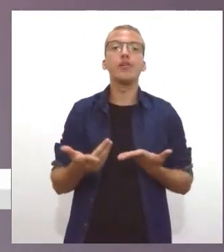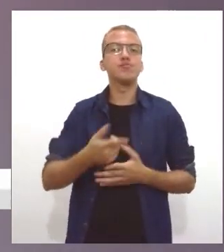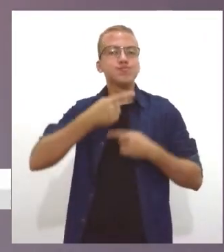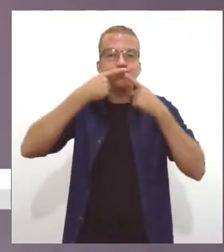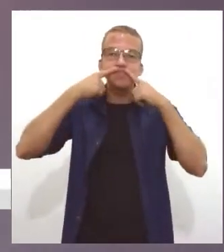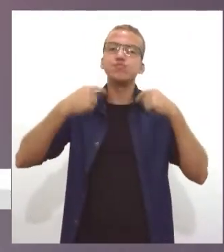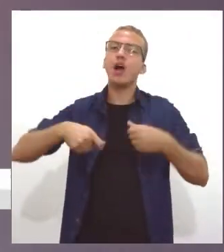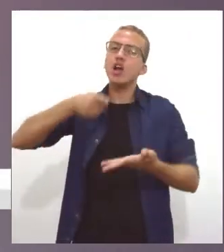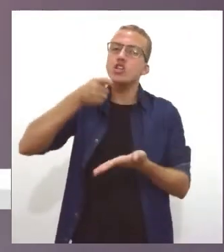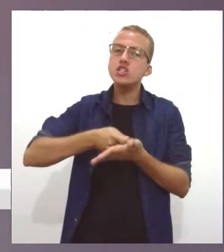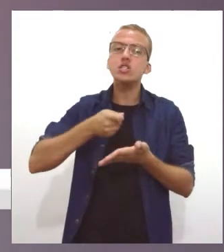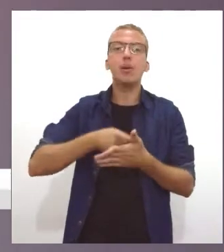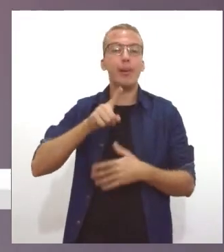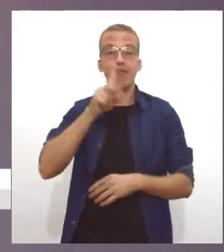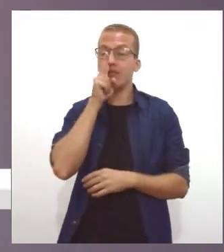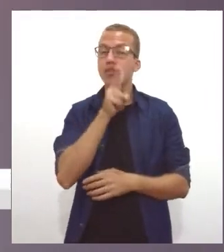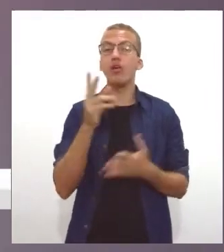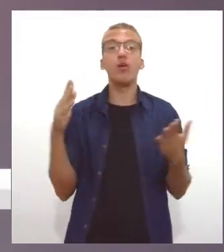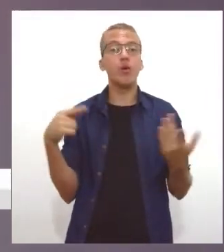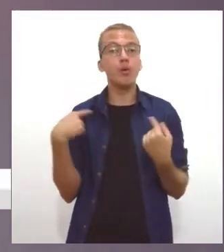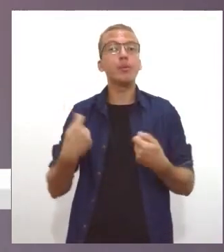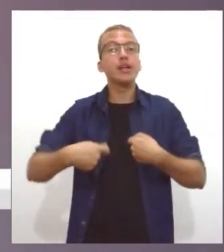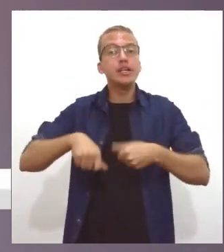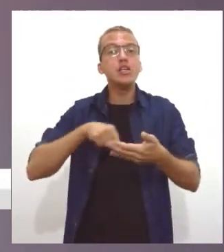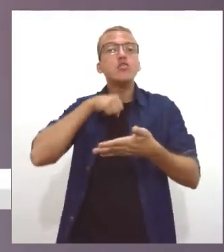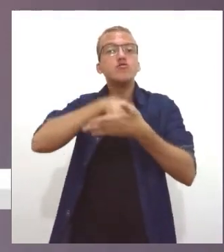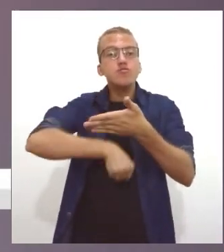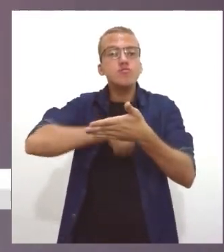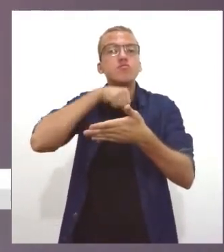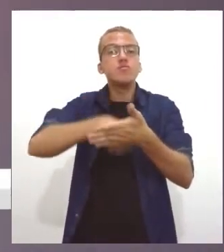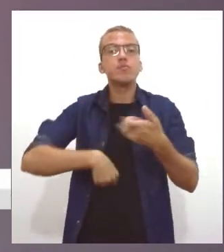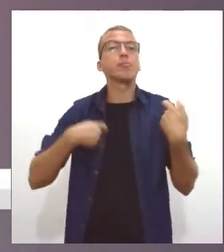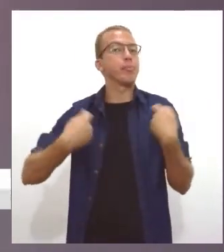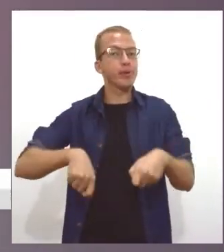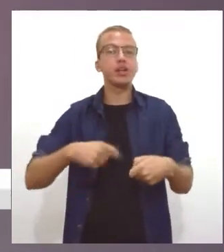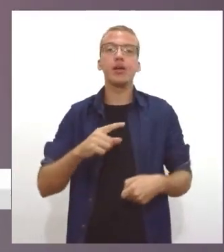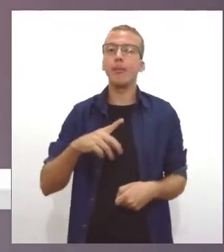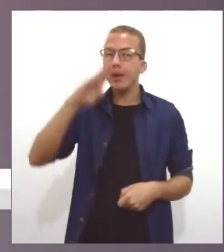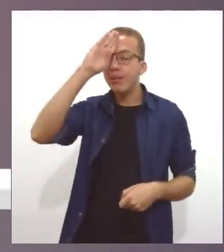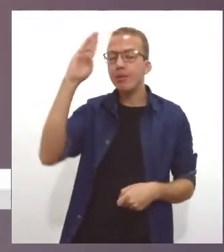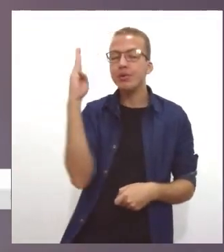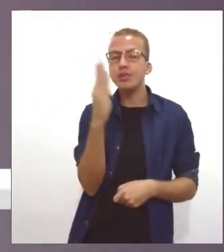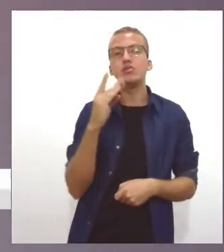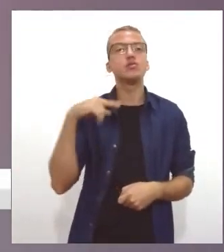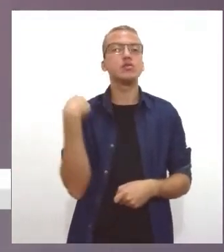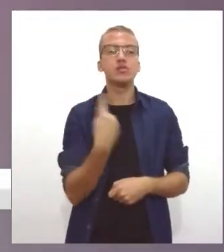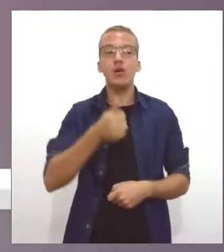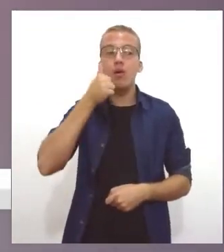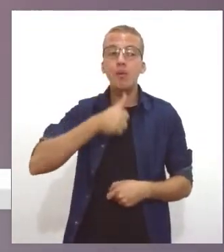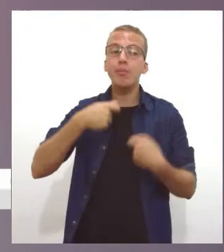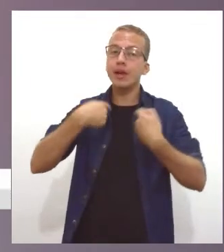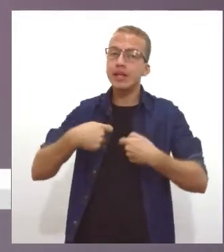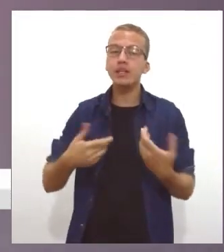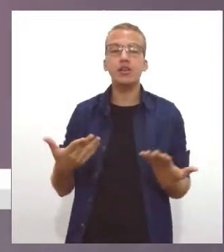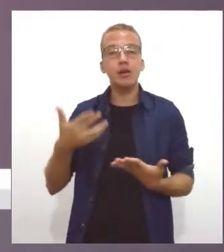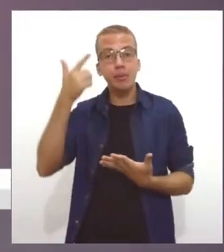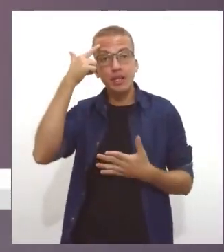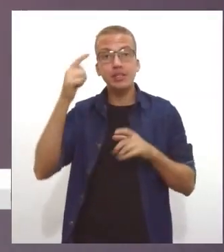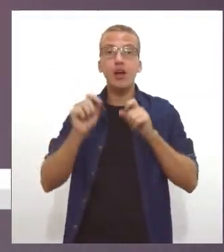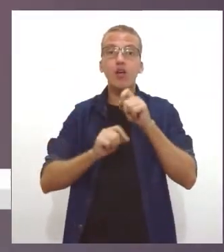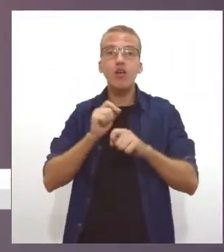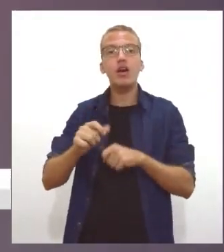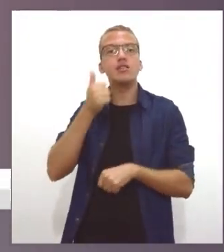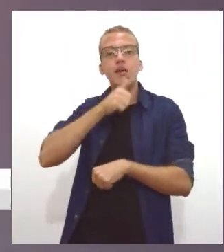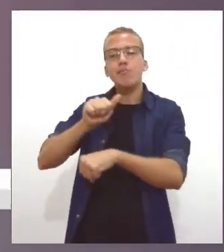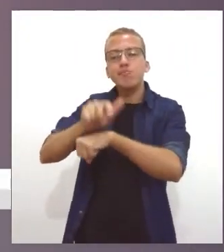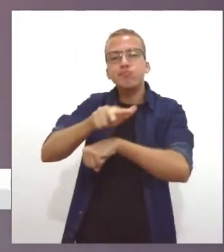gente precisa lutar em razão disso, principalmente nós mulheres. A gente precisa inserir mais a mulher no mercado de trabalho, a gente precisa inserir mais